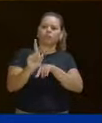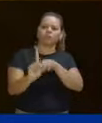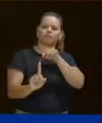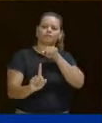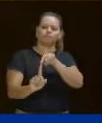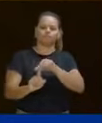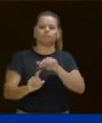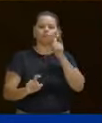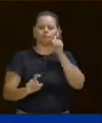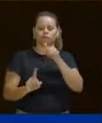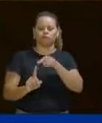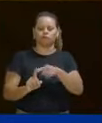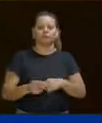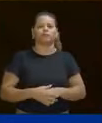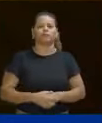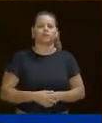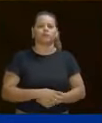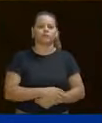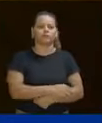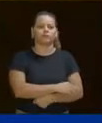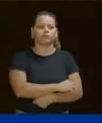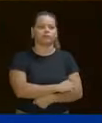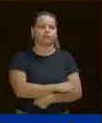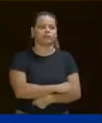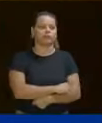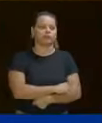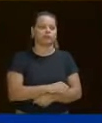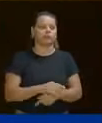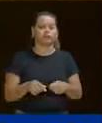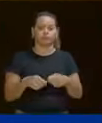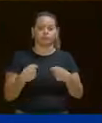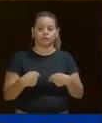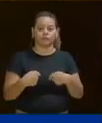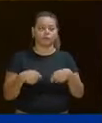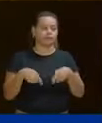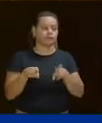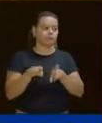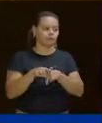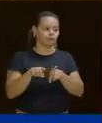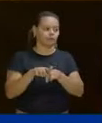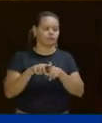requerer o reconhecimento, tá?